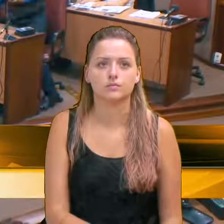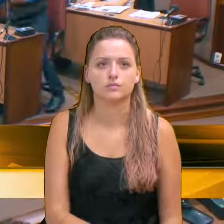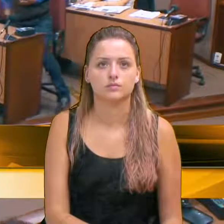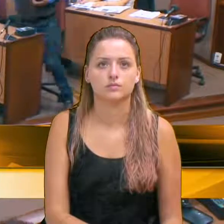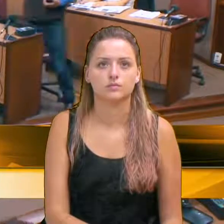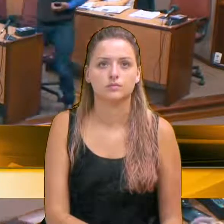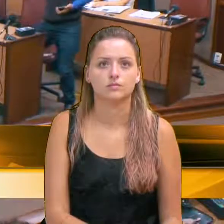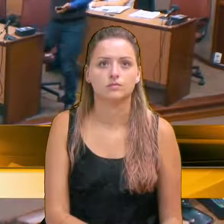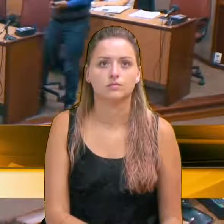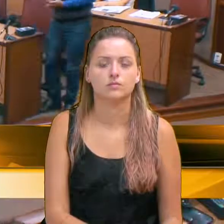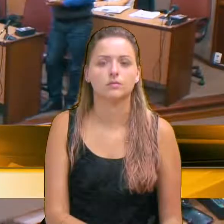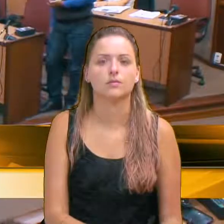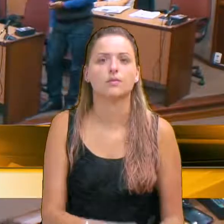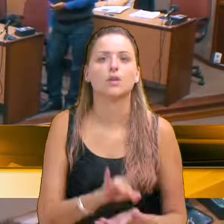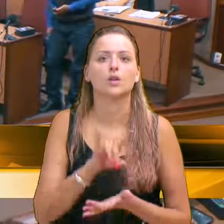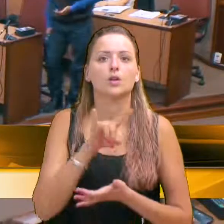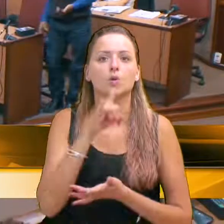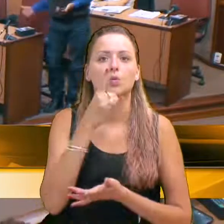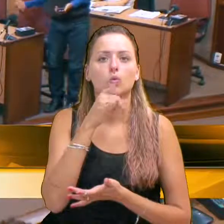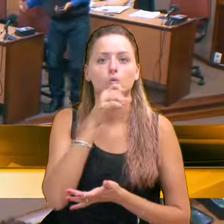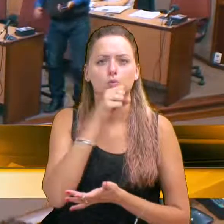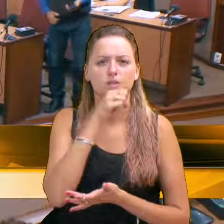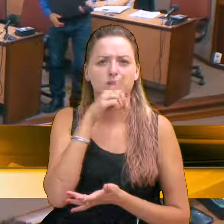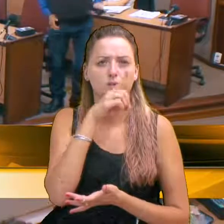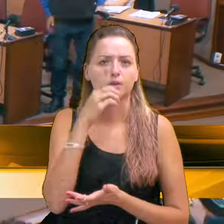no último final de semana estava ali